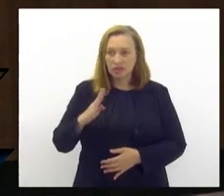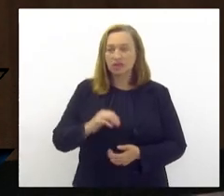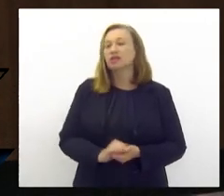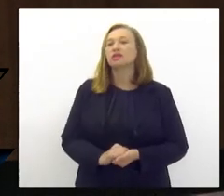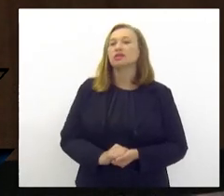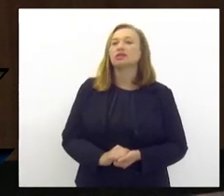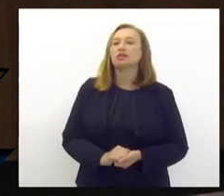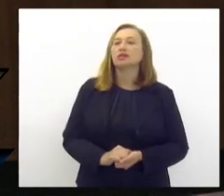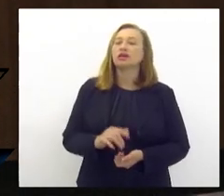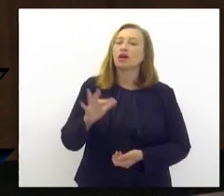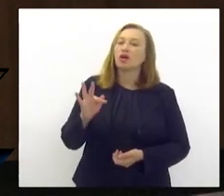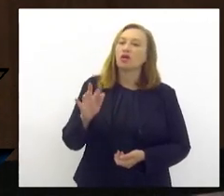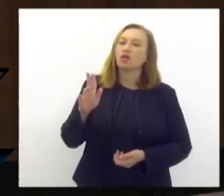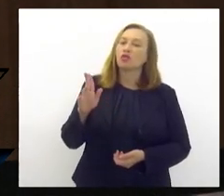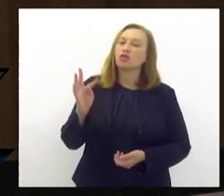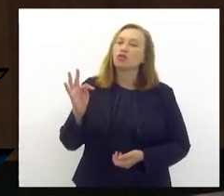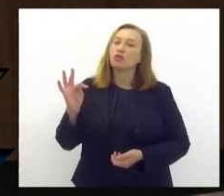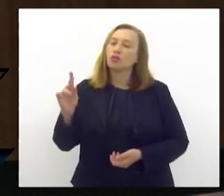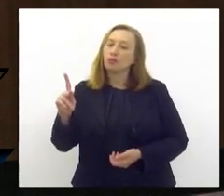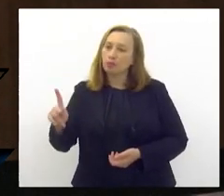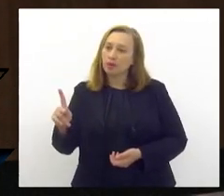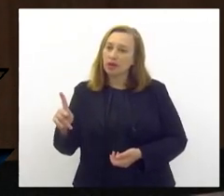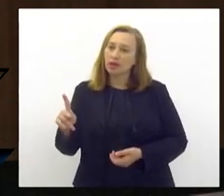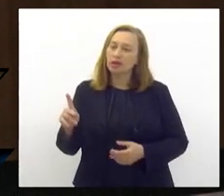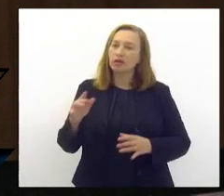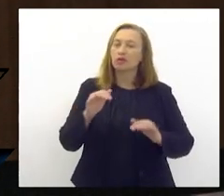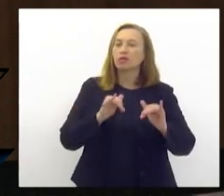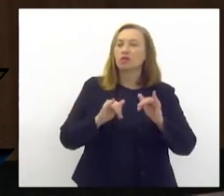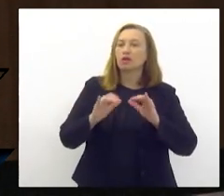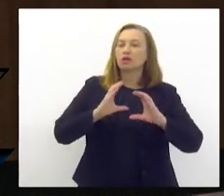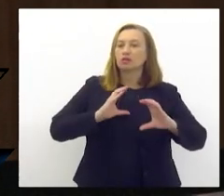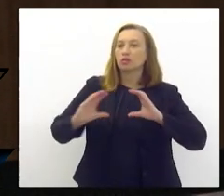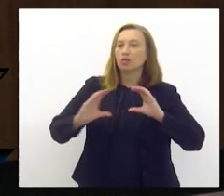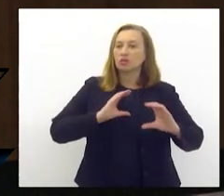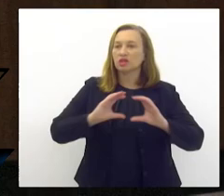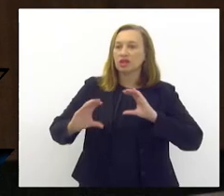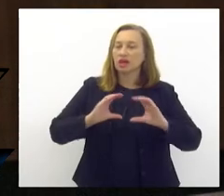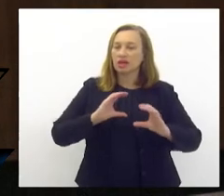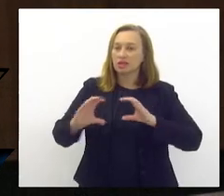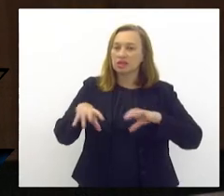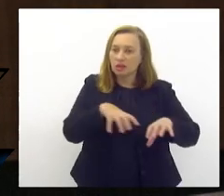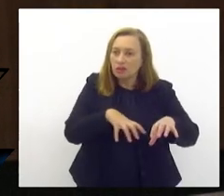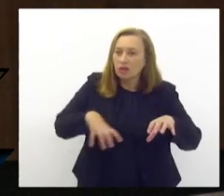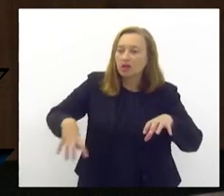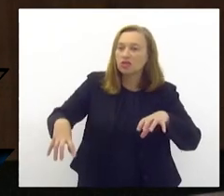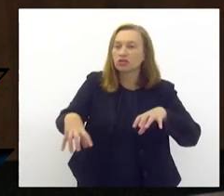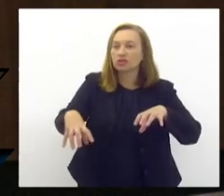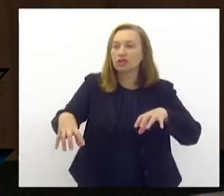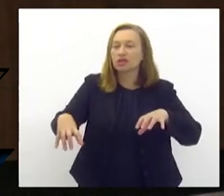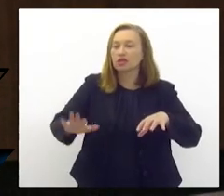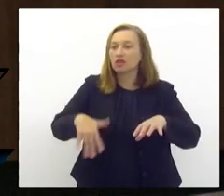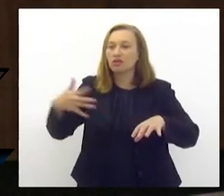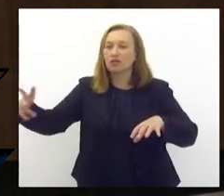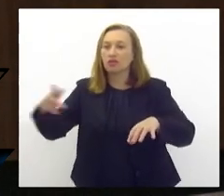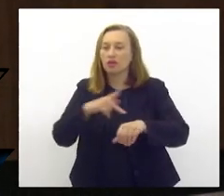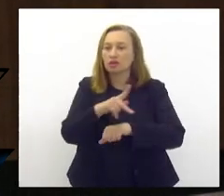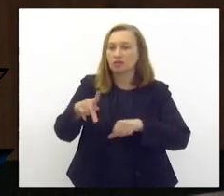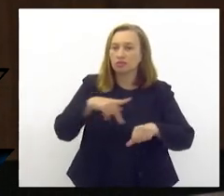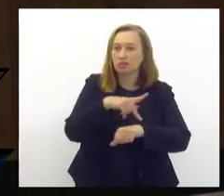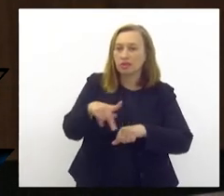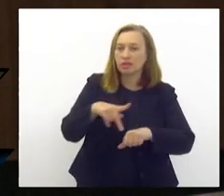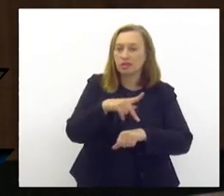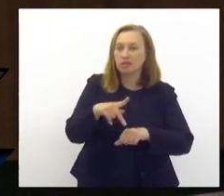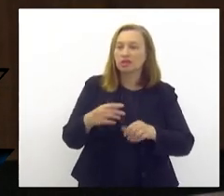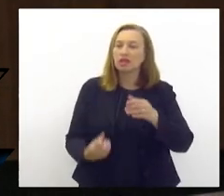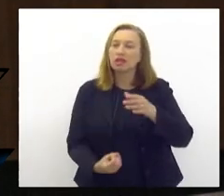A FLUP também trata-se de um canal de intercâmbios regionais e internacionais de autores e